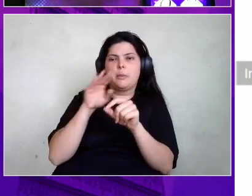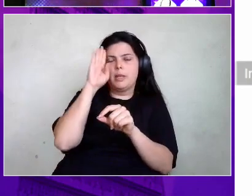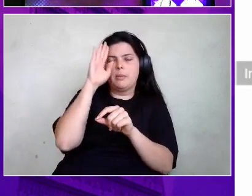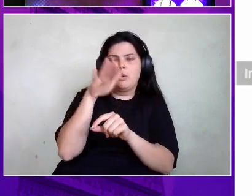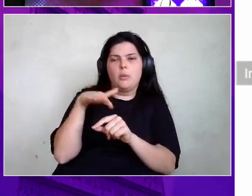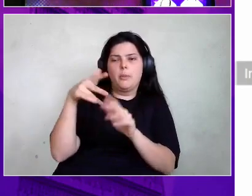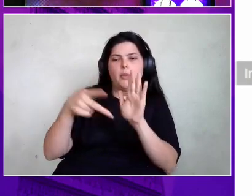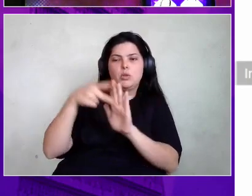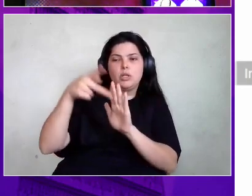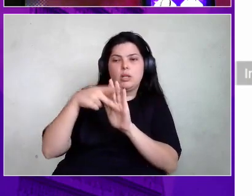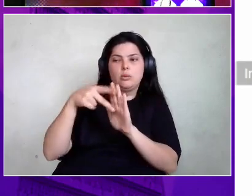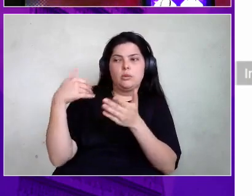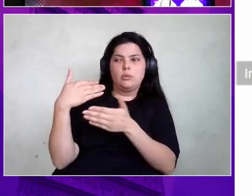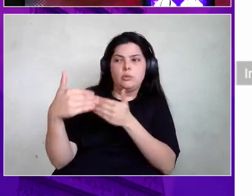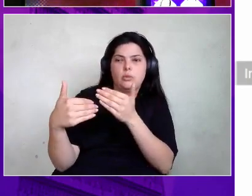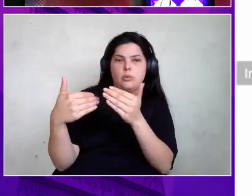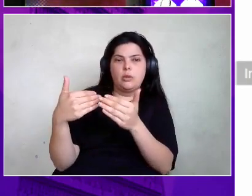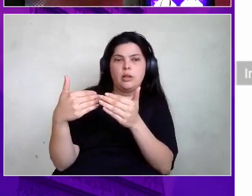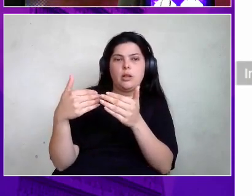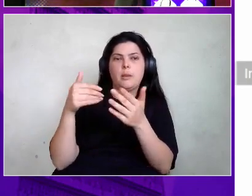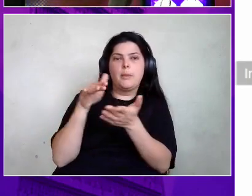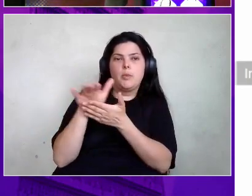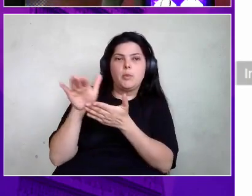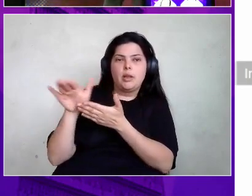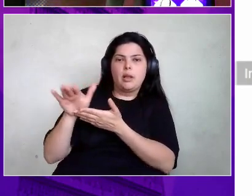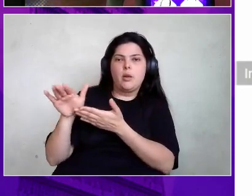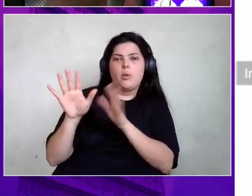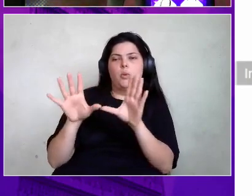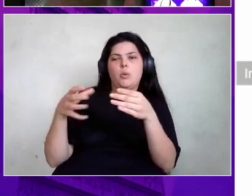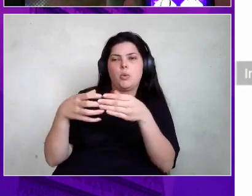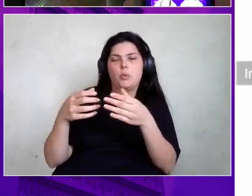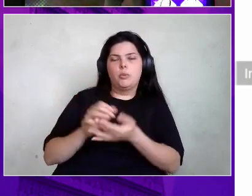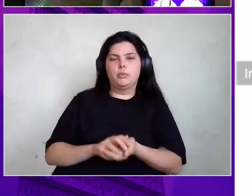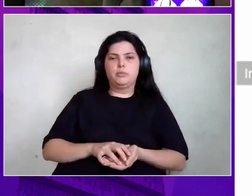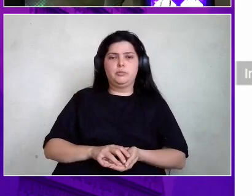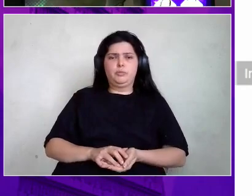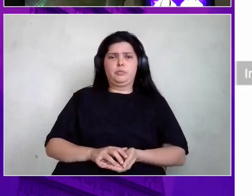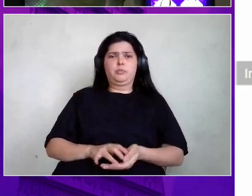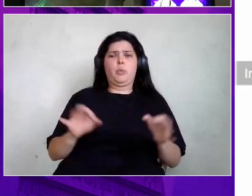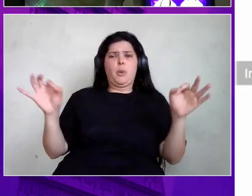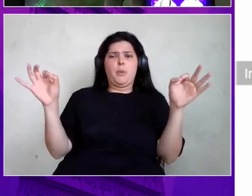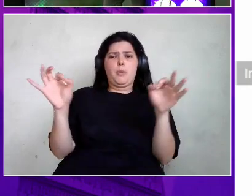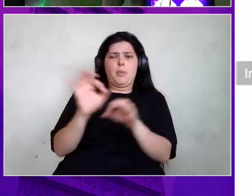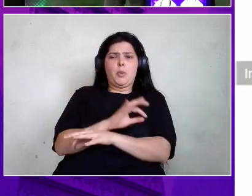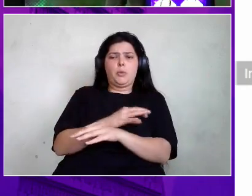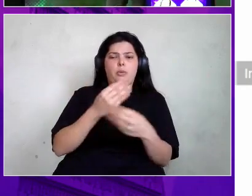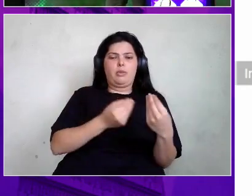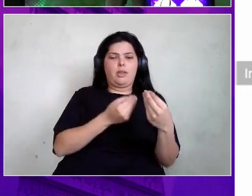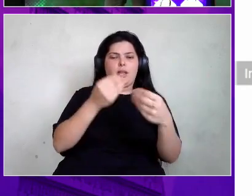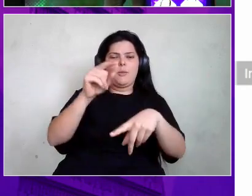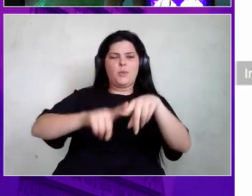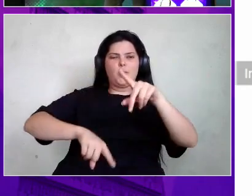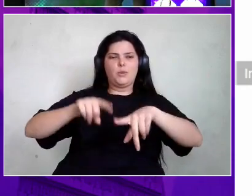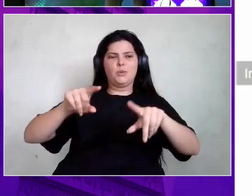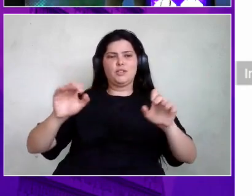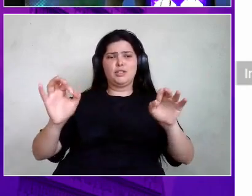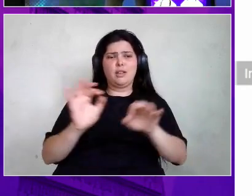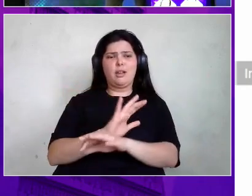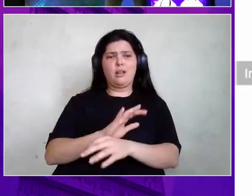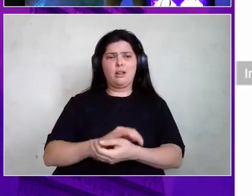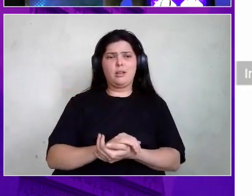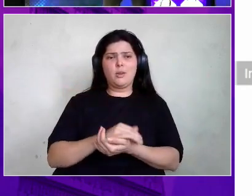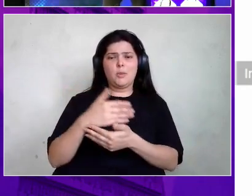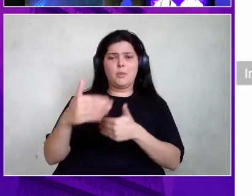daí, eu posso o quê? Publicar o meu pacote. Então, agora que eu publiquei o pacote, eu tenho o quê? Um entregável. Então, o meu processo de integração contínua